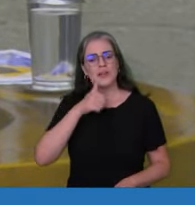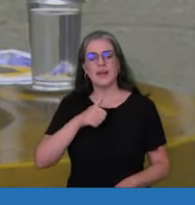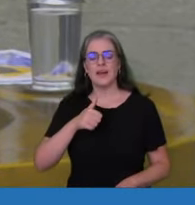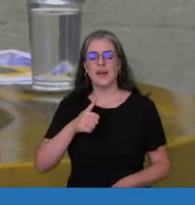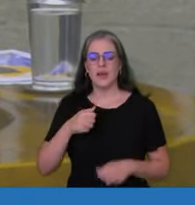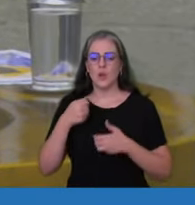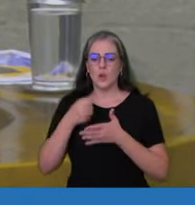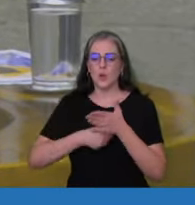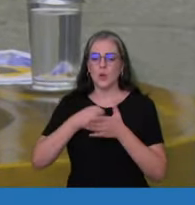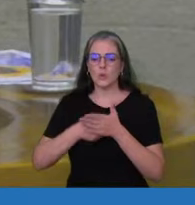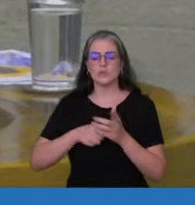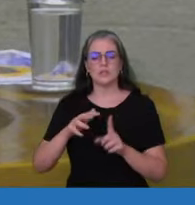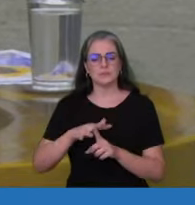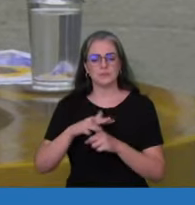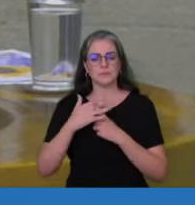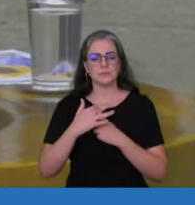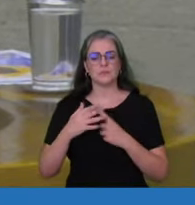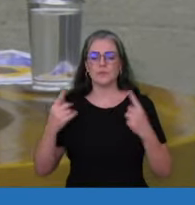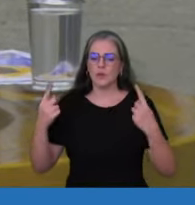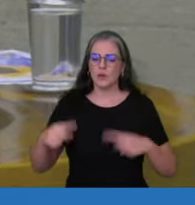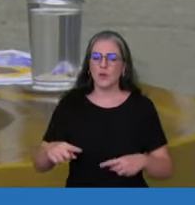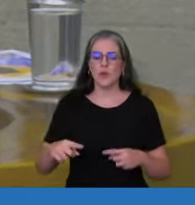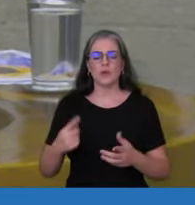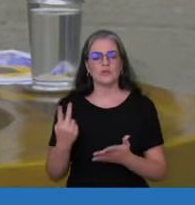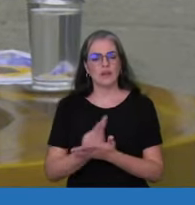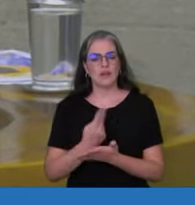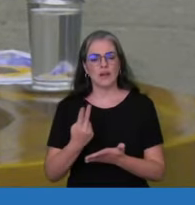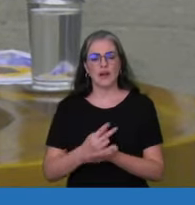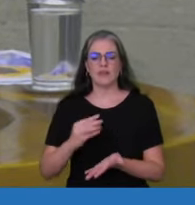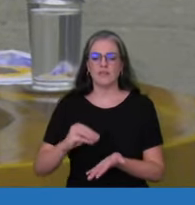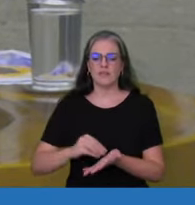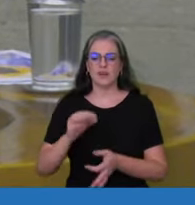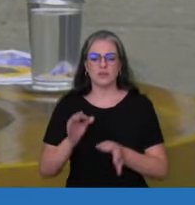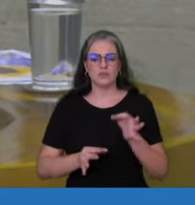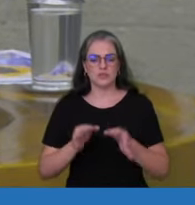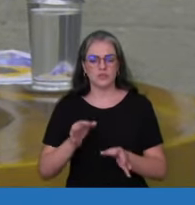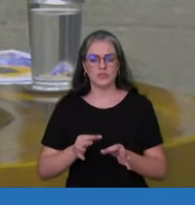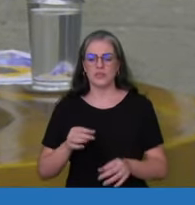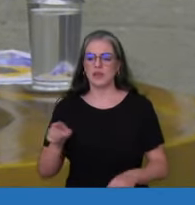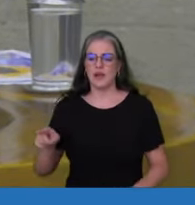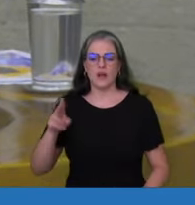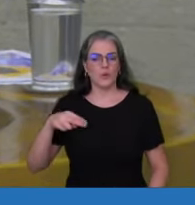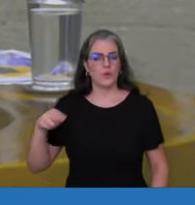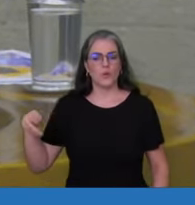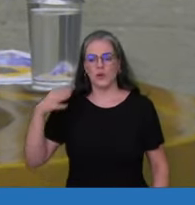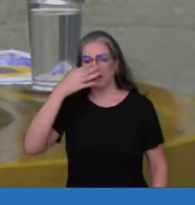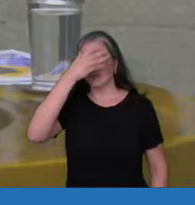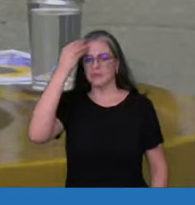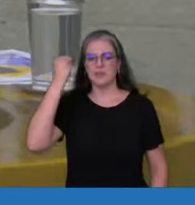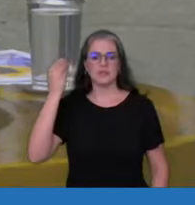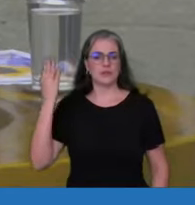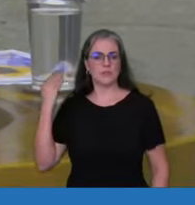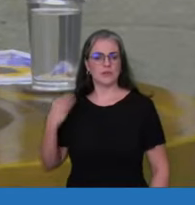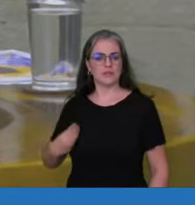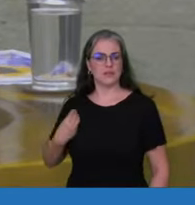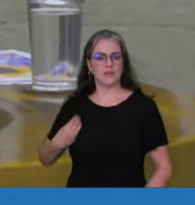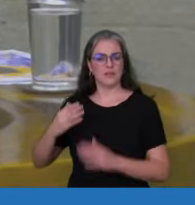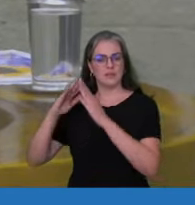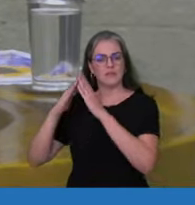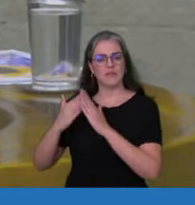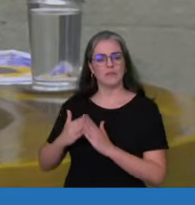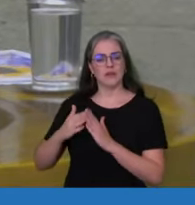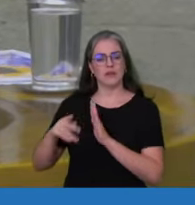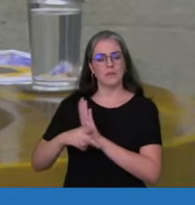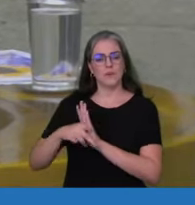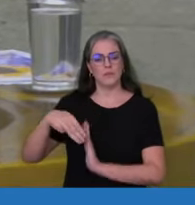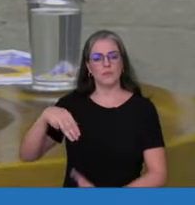socialista que lutava contra as injustiças e que nunca se esqueceu de onde veio, da favela da Maré.